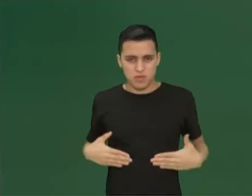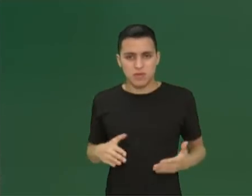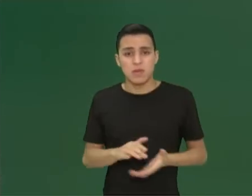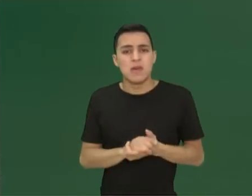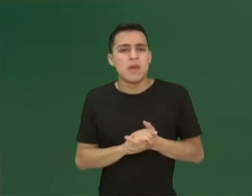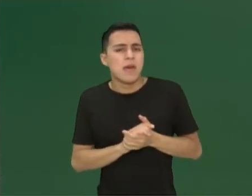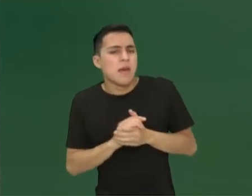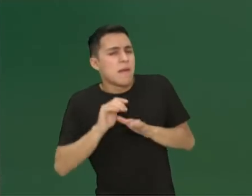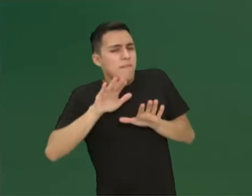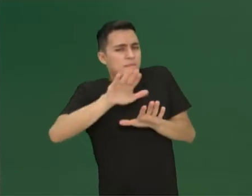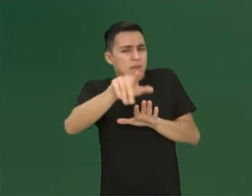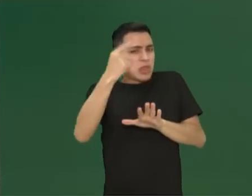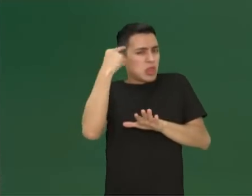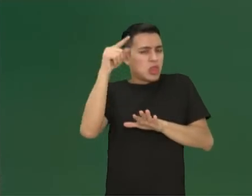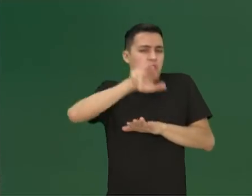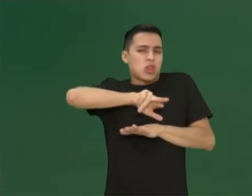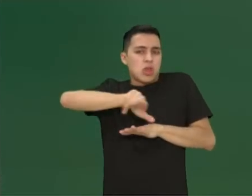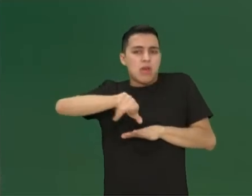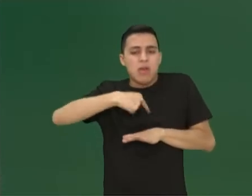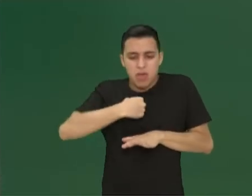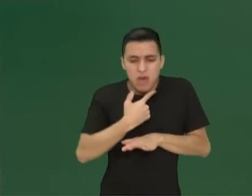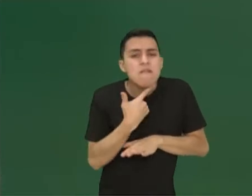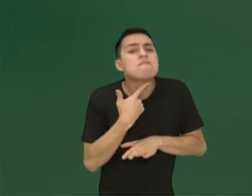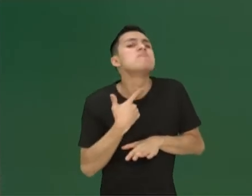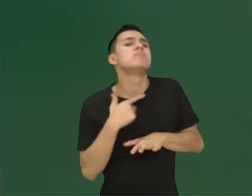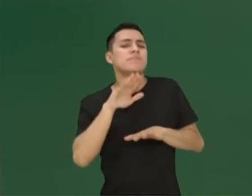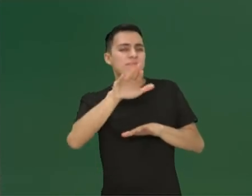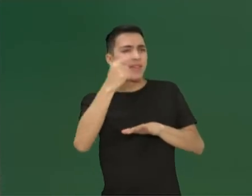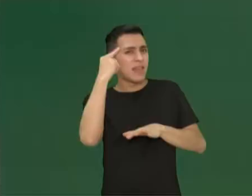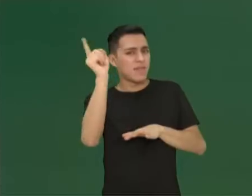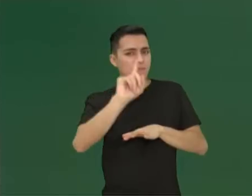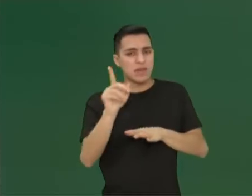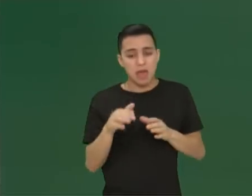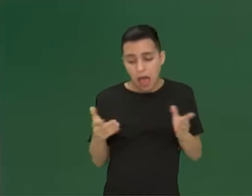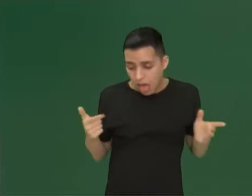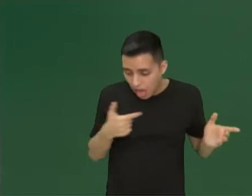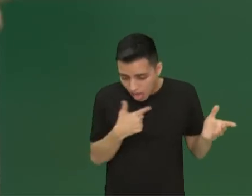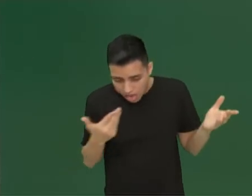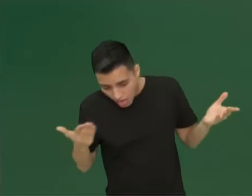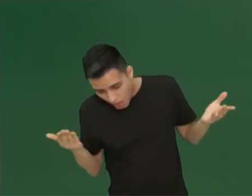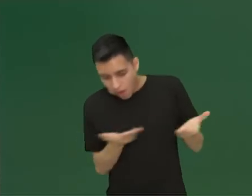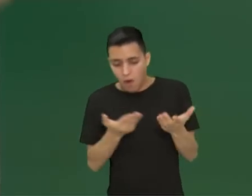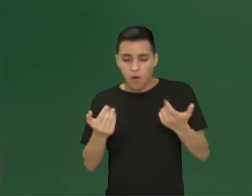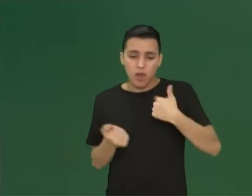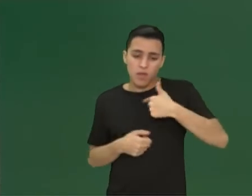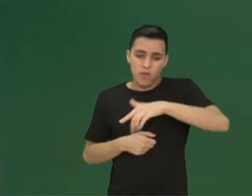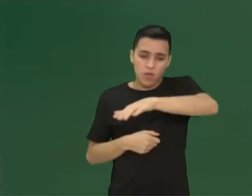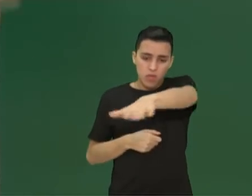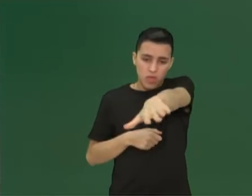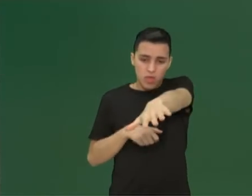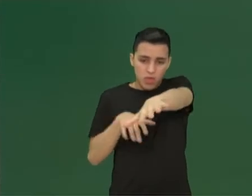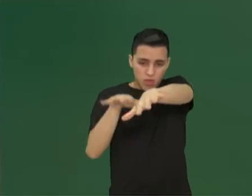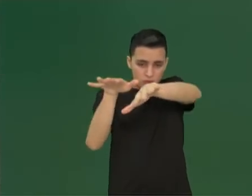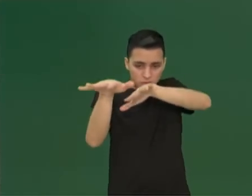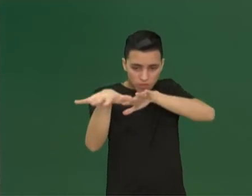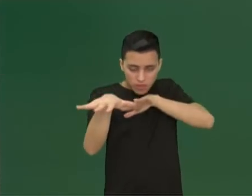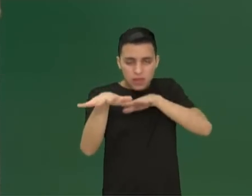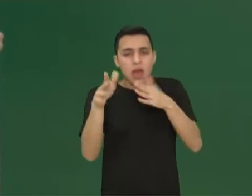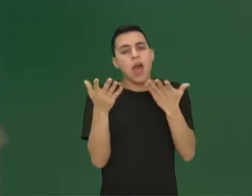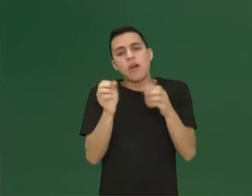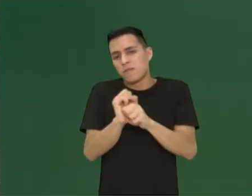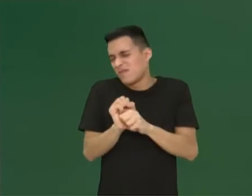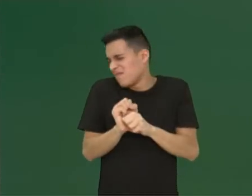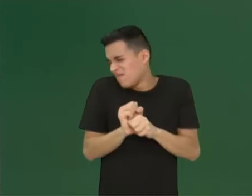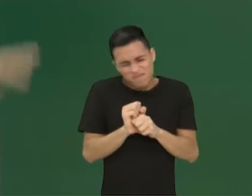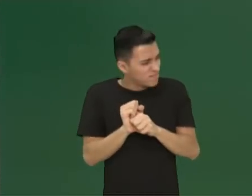gente não pensa, embora é da minha vontade, eu não penso, agora eu vou mexer o braço, agora eu vou parar.